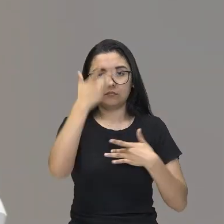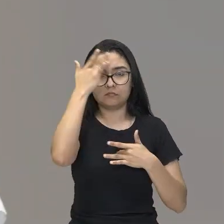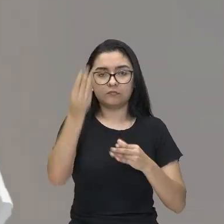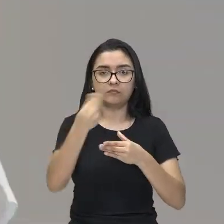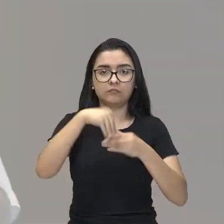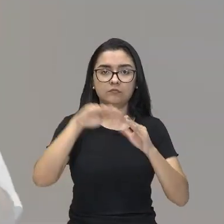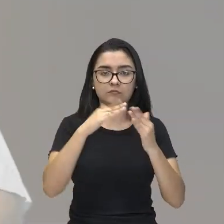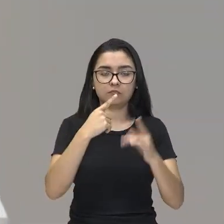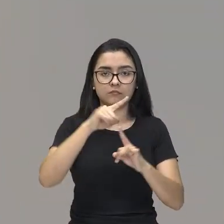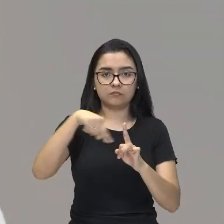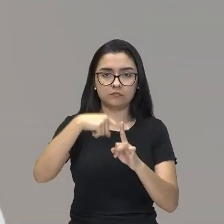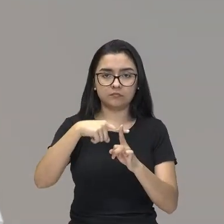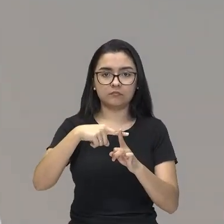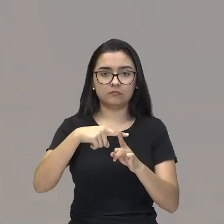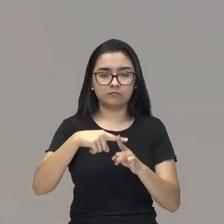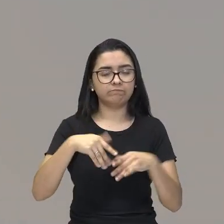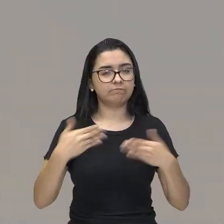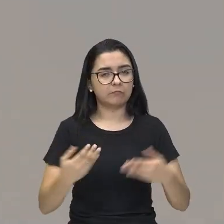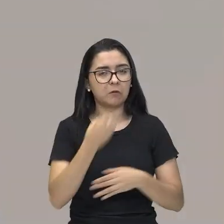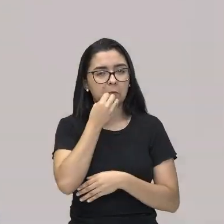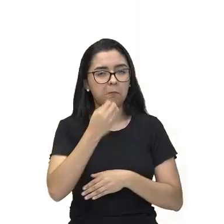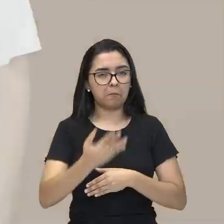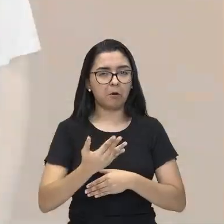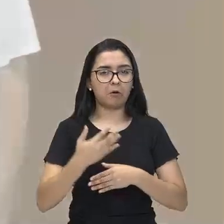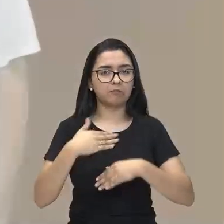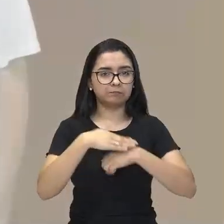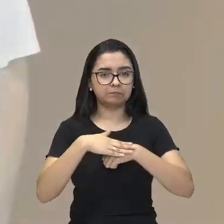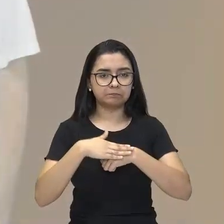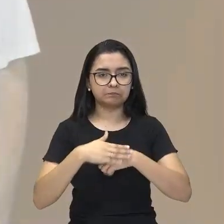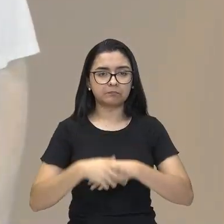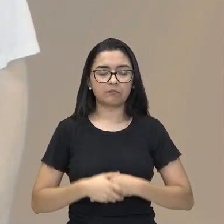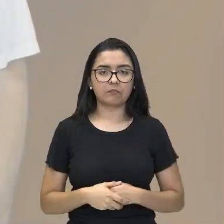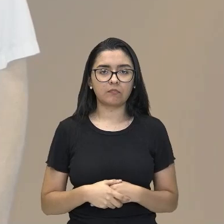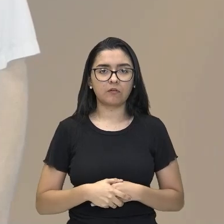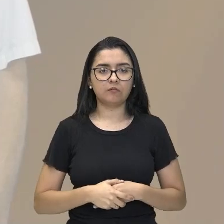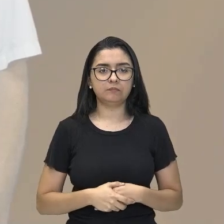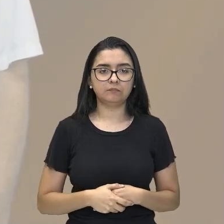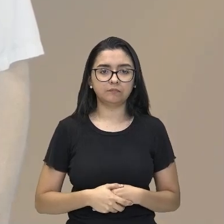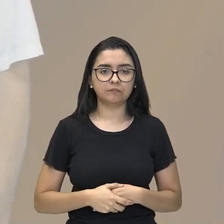igreja. Tenhamos um bom diálogo.